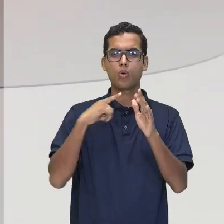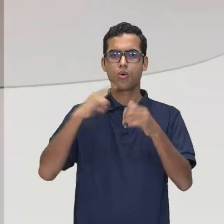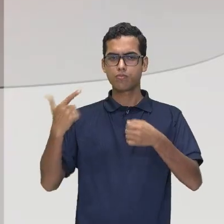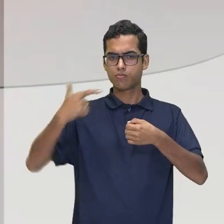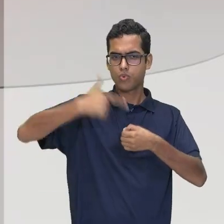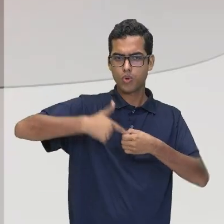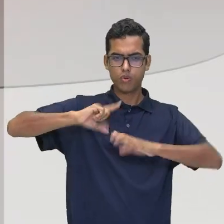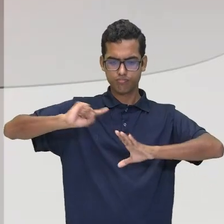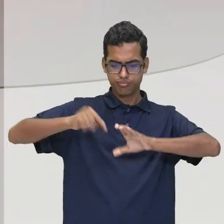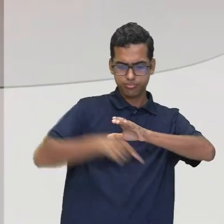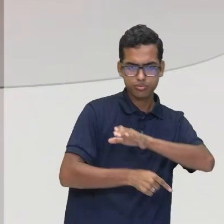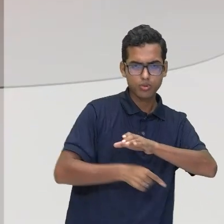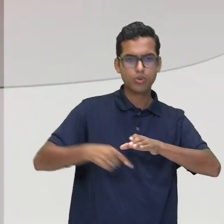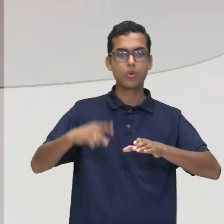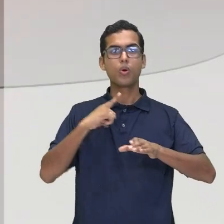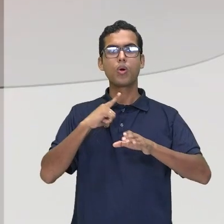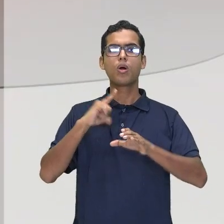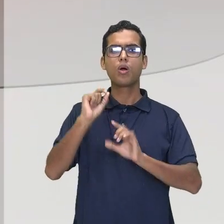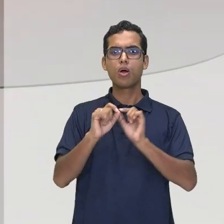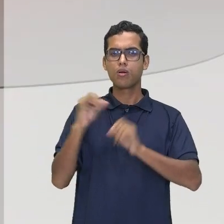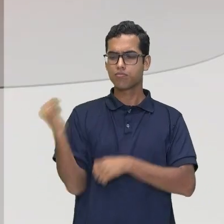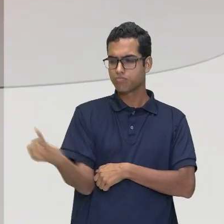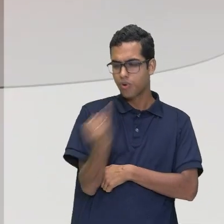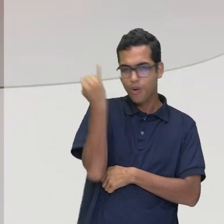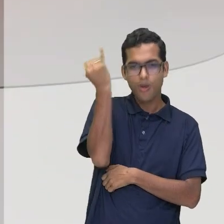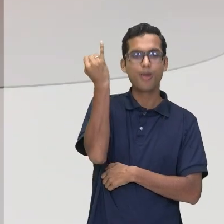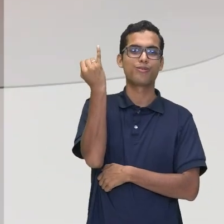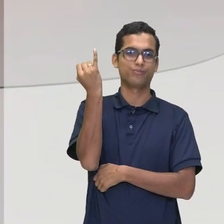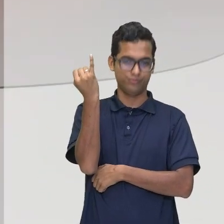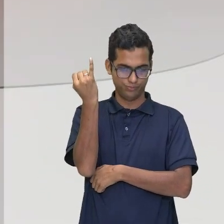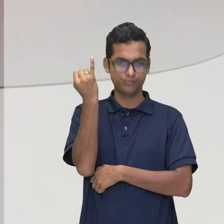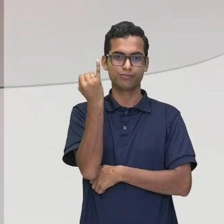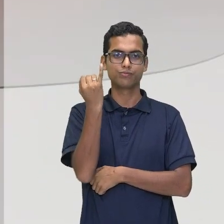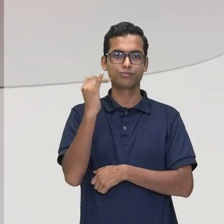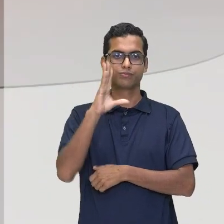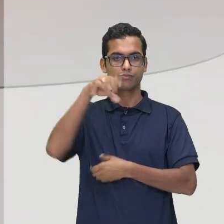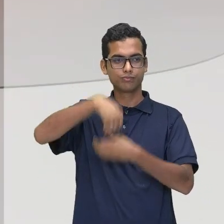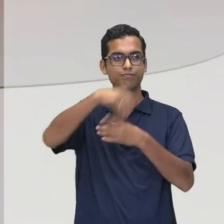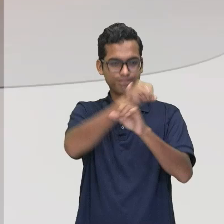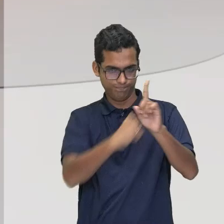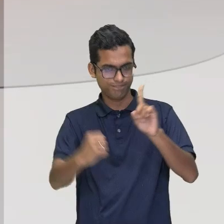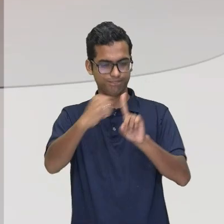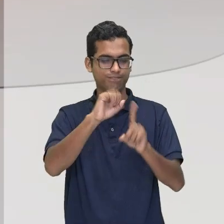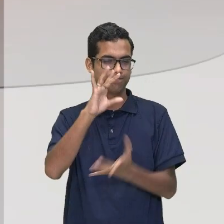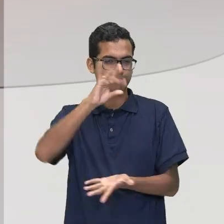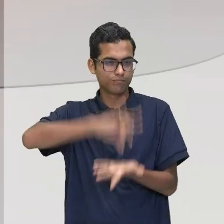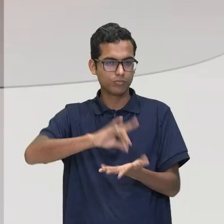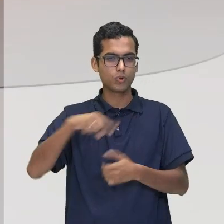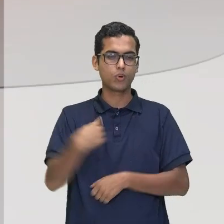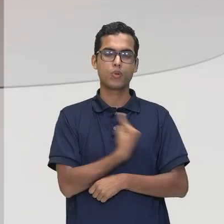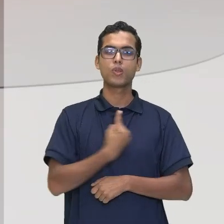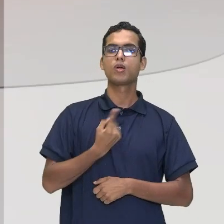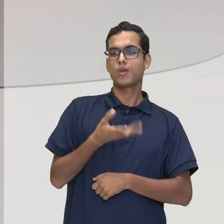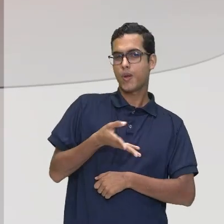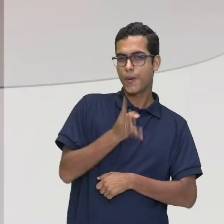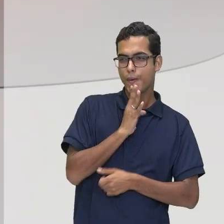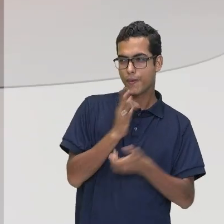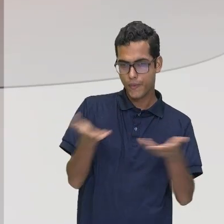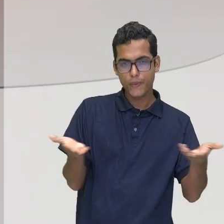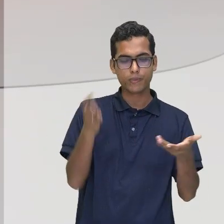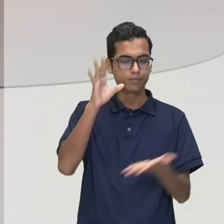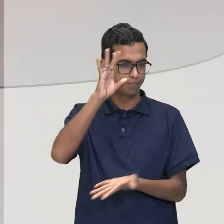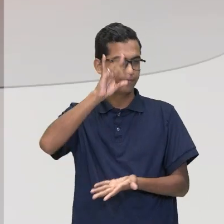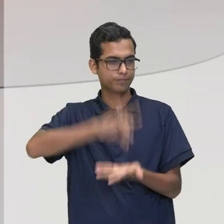combustíveis fósseis são muito importantes para a nossa sociedade, do jeito que a gente conhece ela hoje, justamente porque